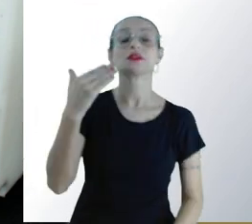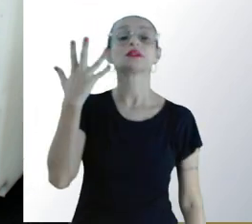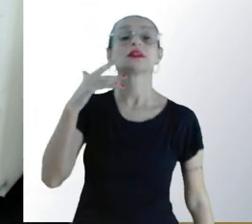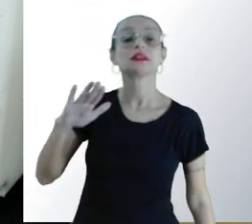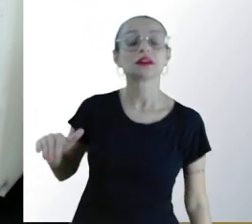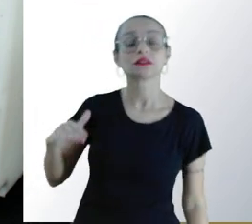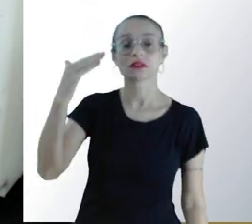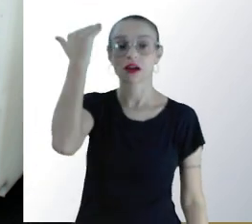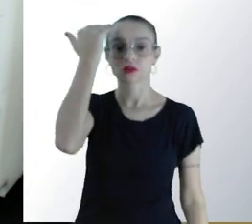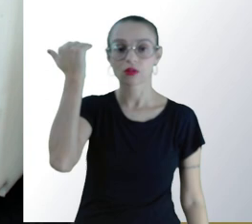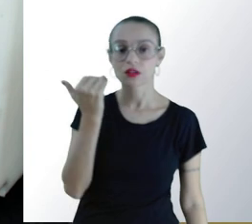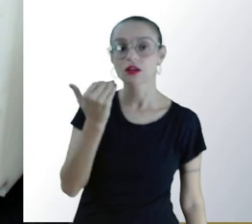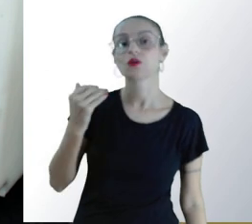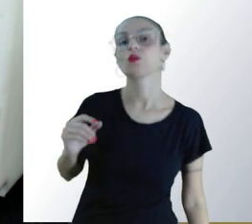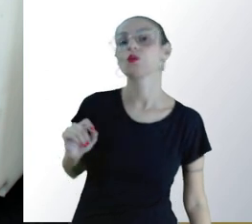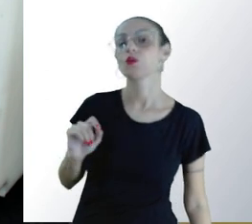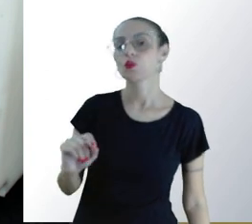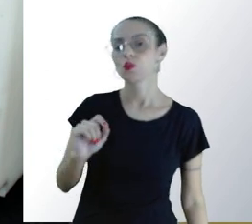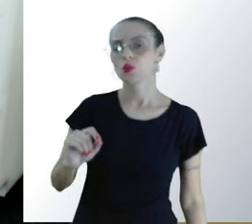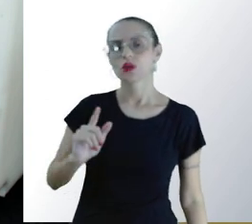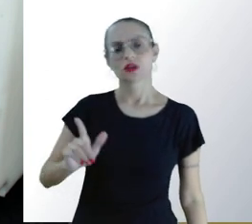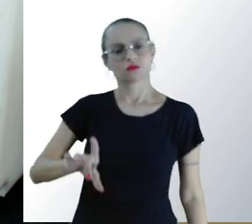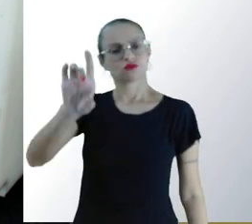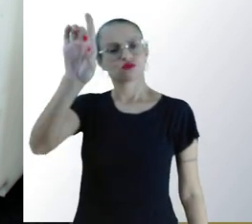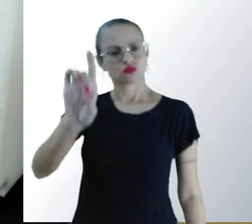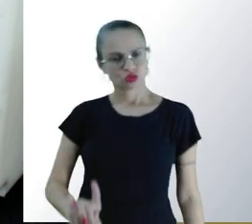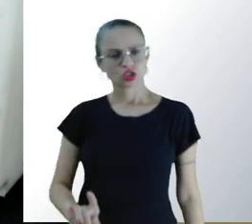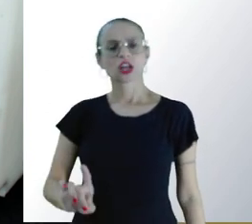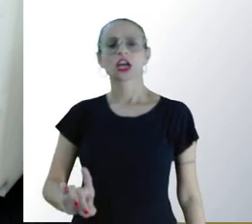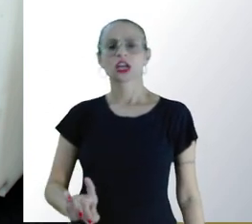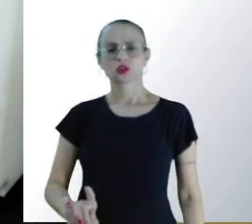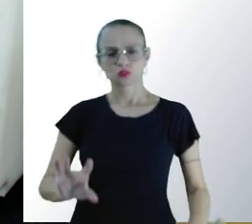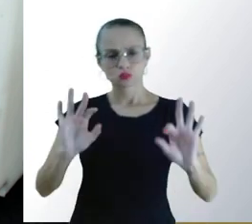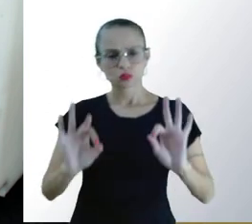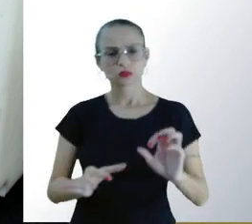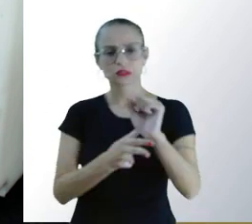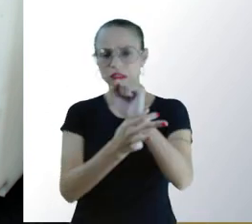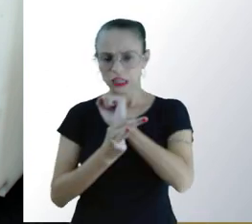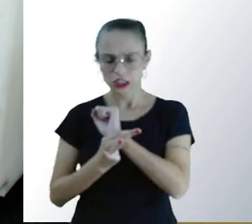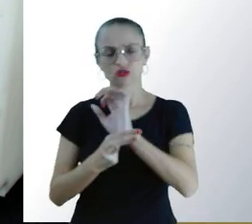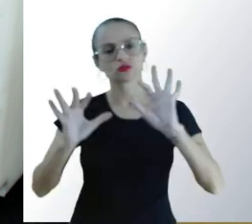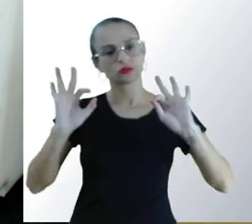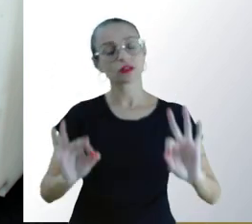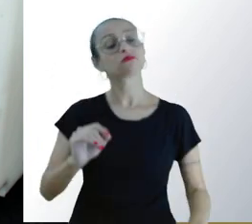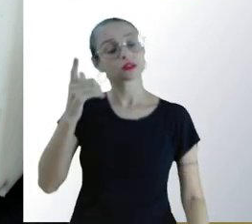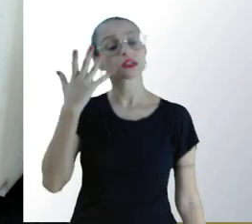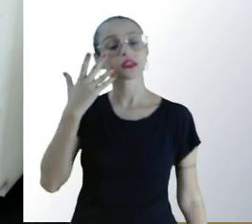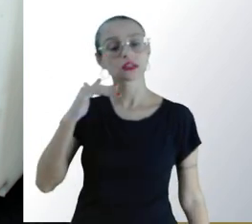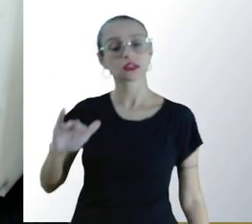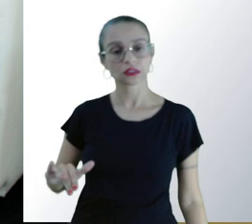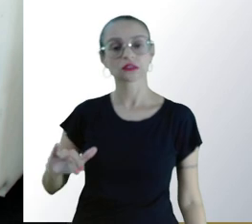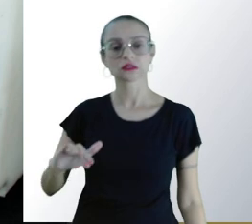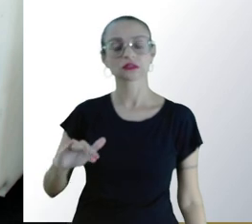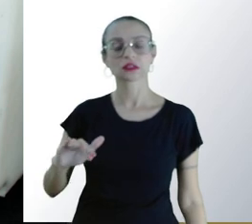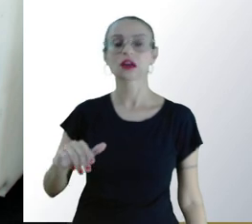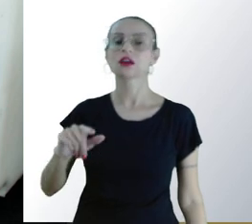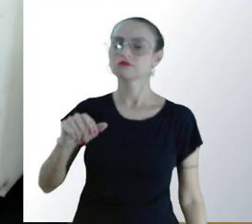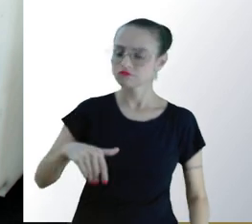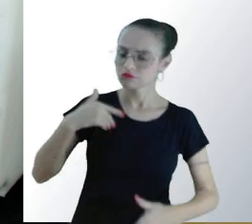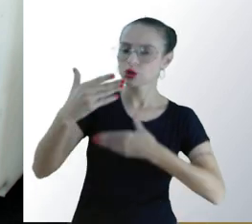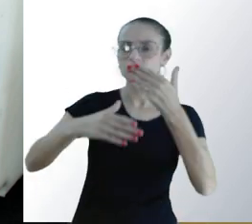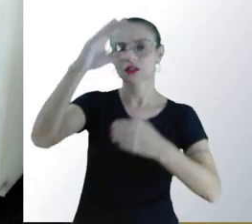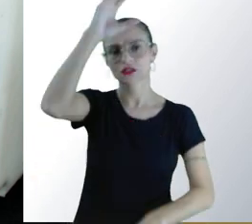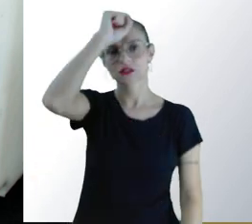uma adolescente que tem seus direitos resguardados e não violados, é uma criança que tem um processo de ensino-aprendizagem